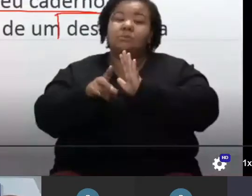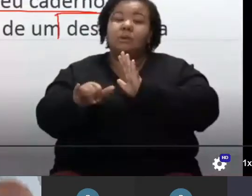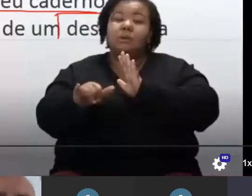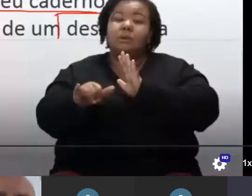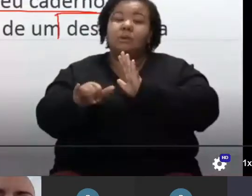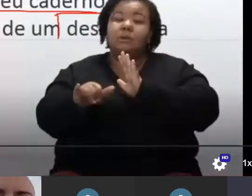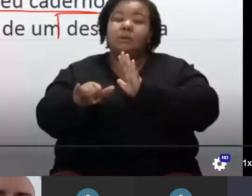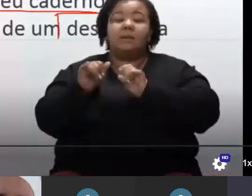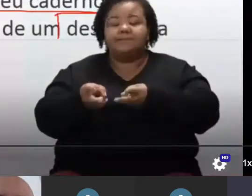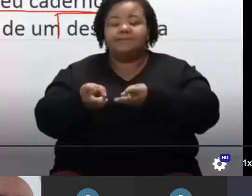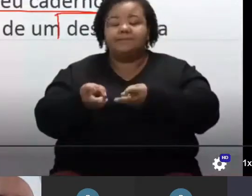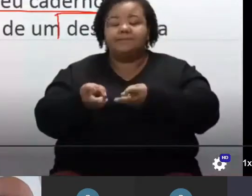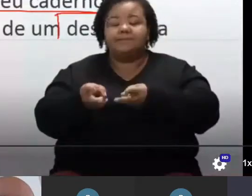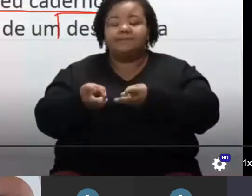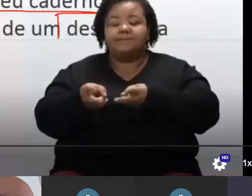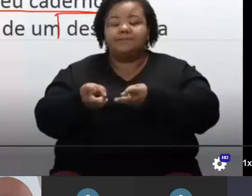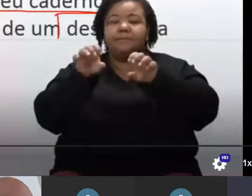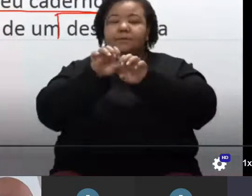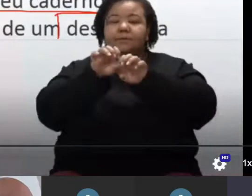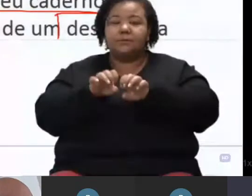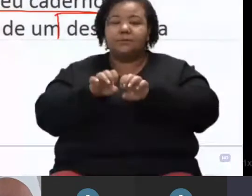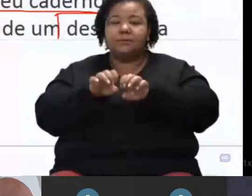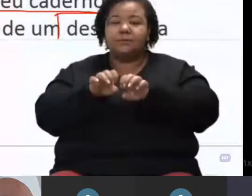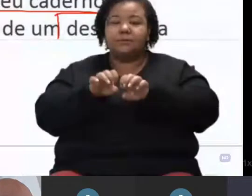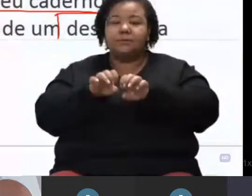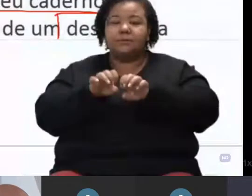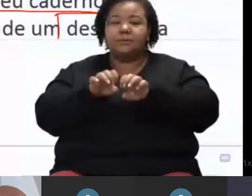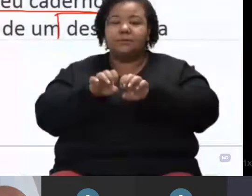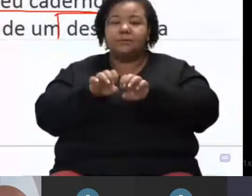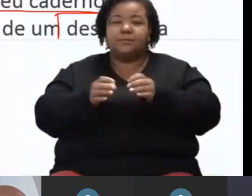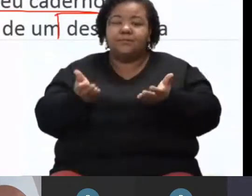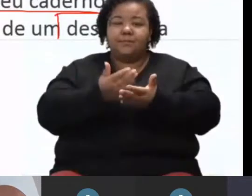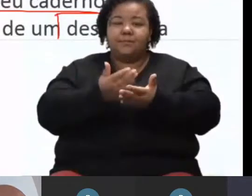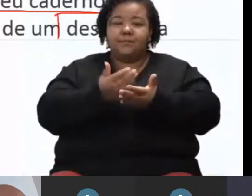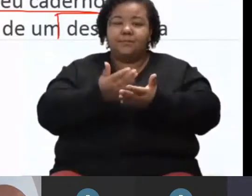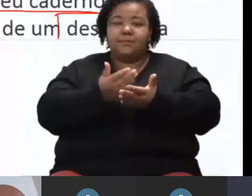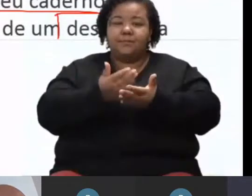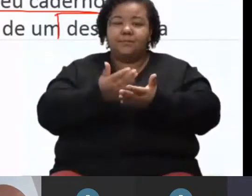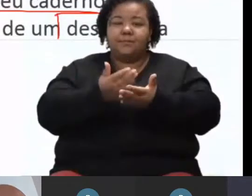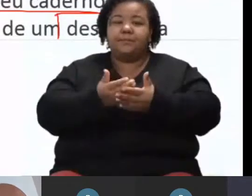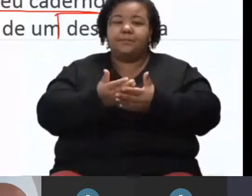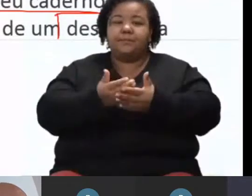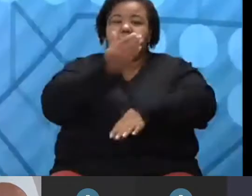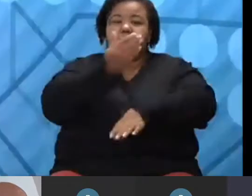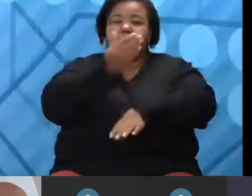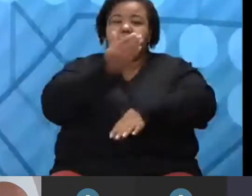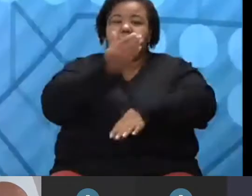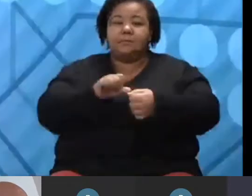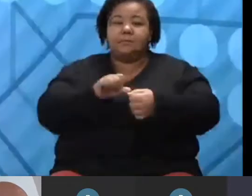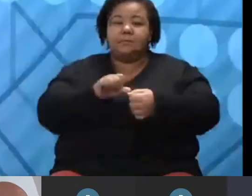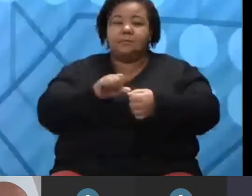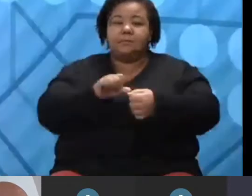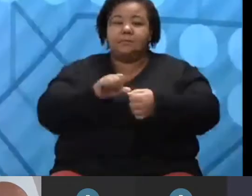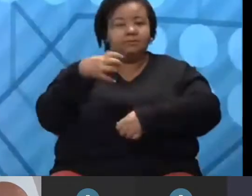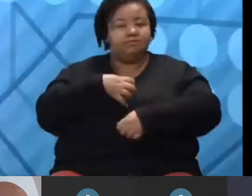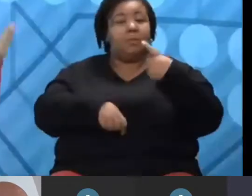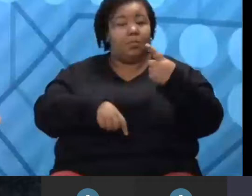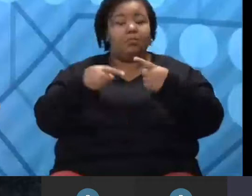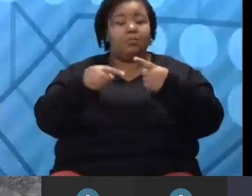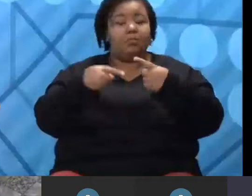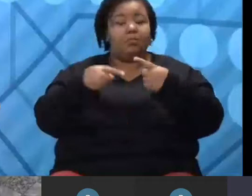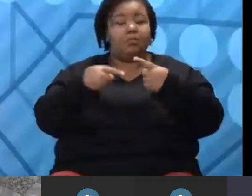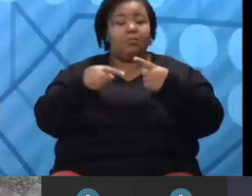Então, nessa aula prática de hoje, nós faremos 2 procedimentos. O procedimento 1, você preparar o meio de cultura.